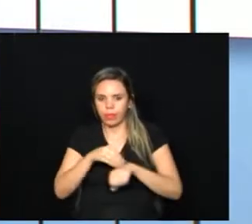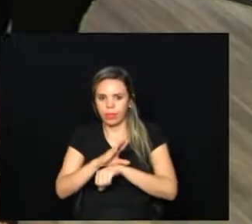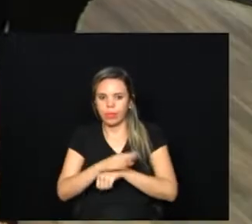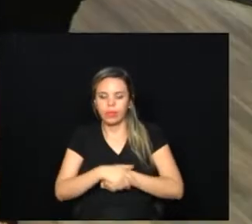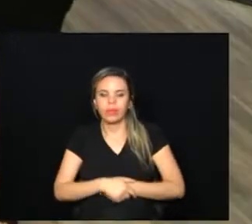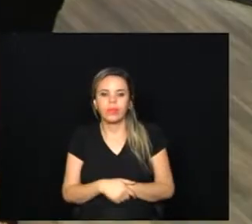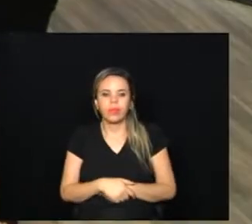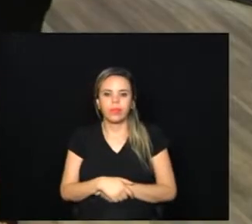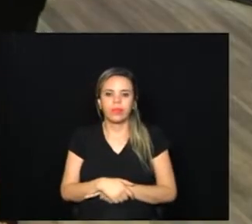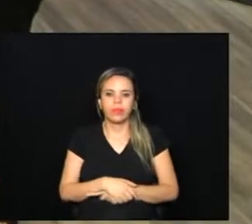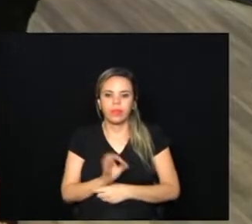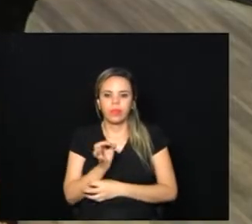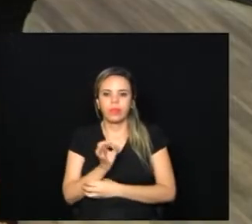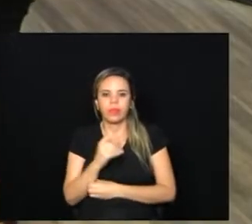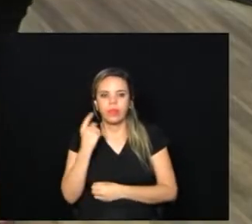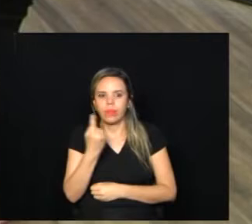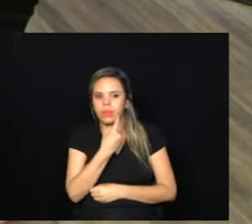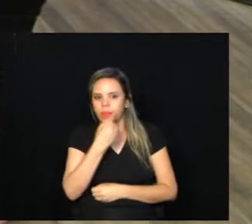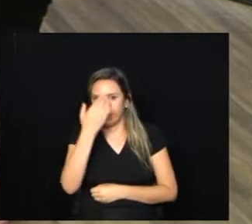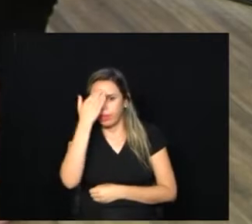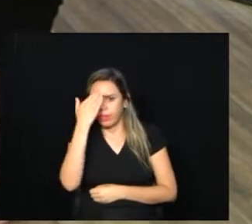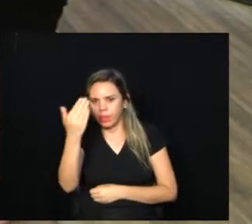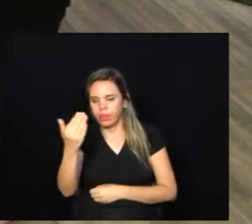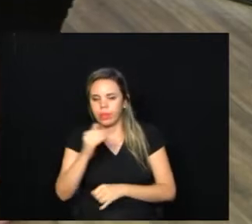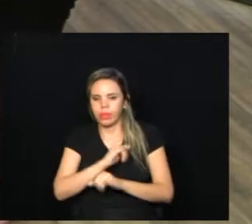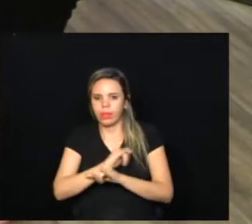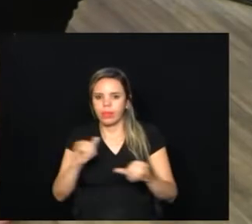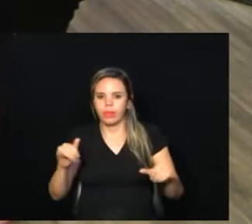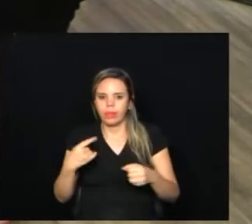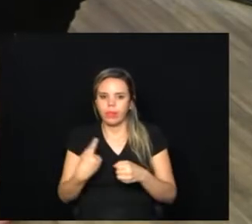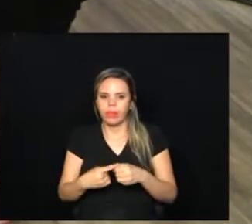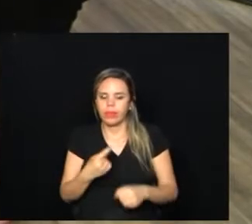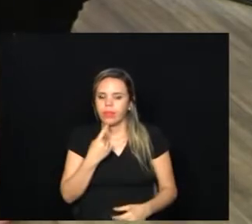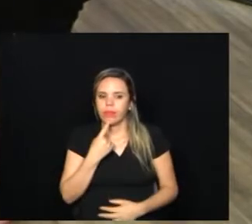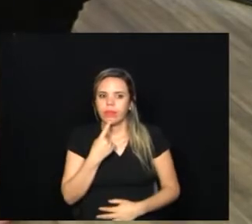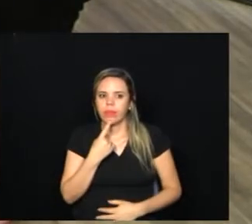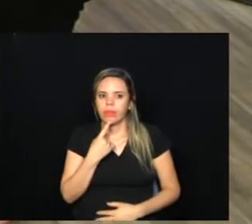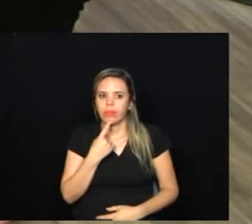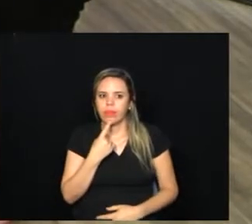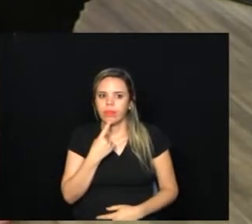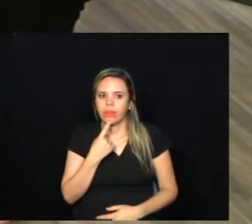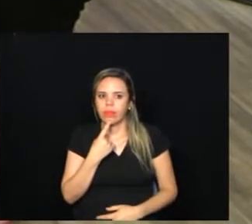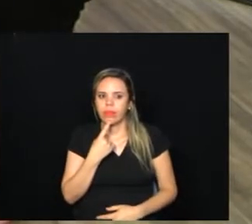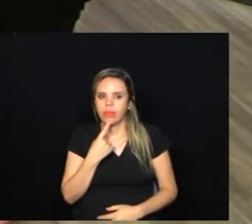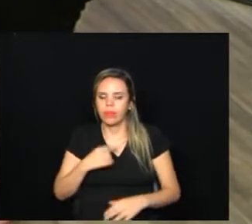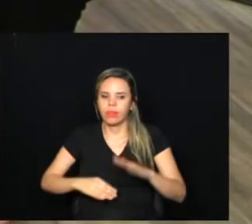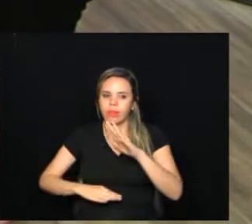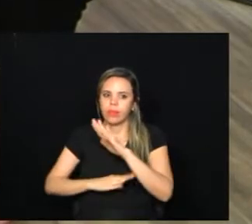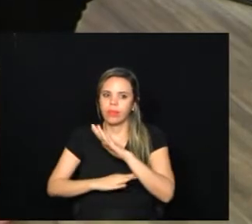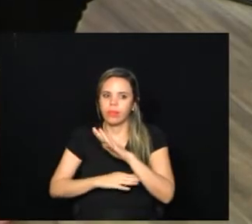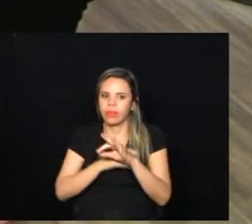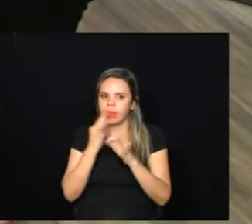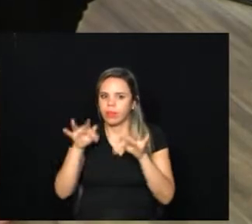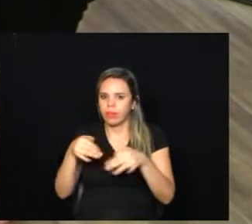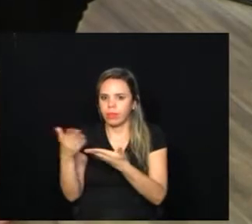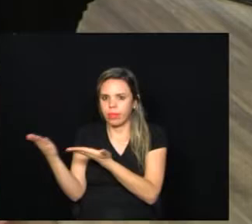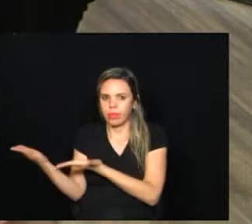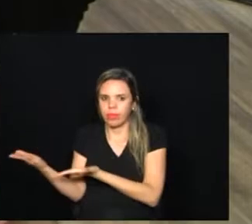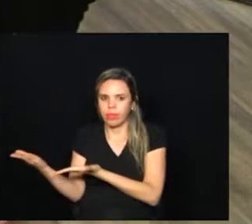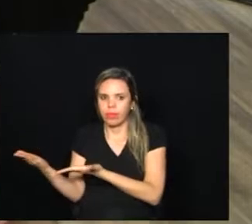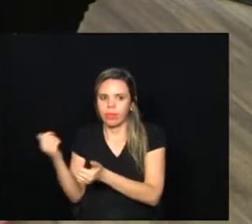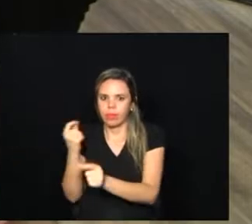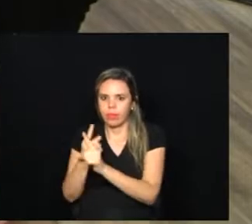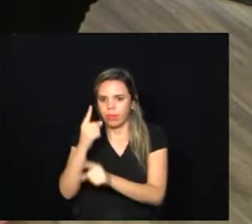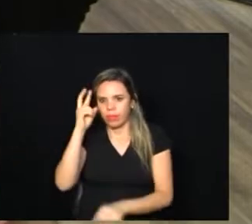transmissão. Certíssimo, Mirna Abreu, muito obrigado pelas notícias da metrópole de Campinas, do Legislativo. Ótimo fim de semana e